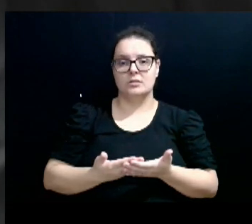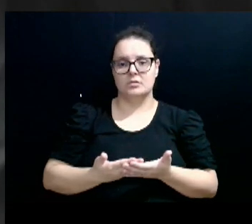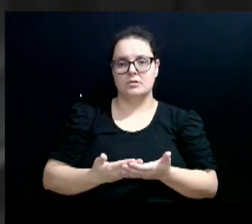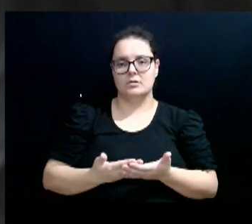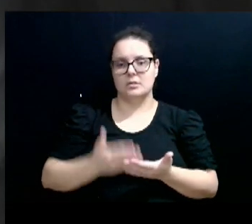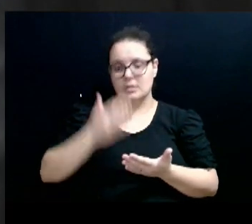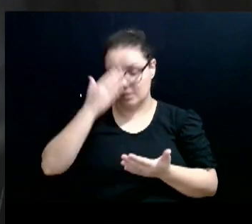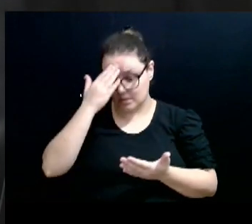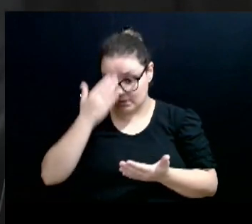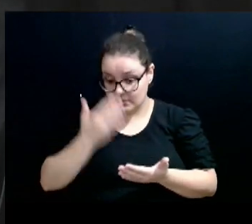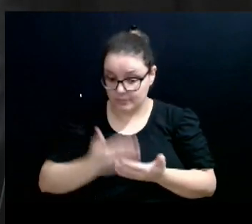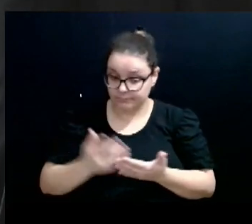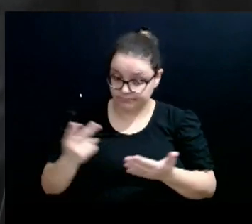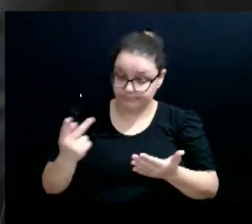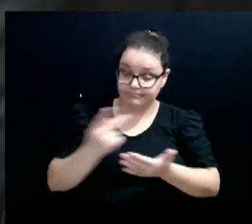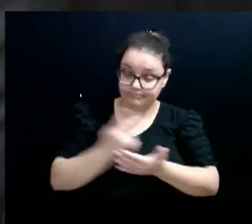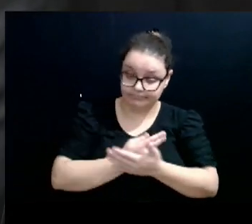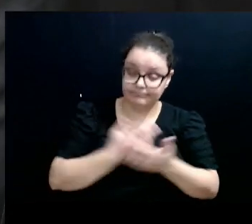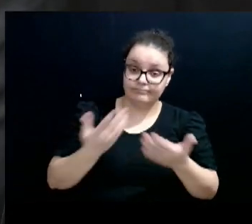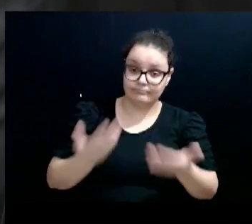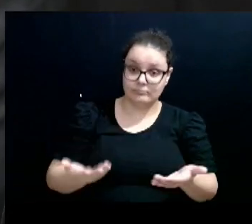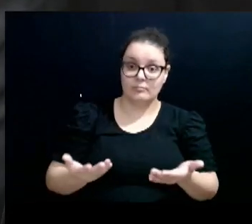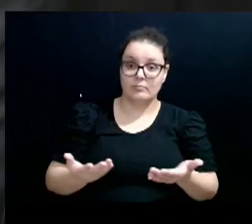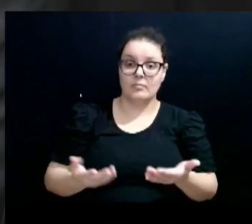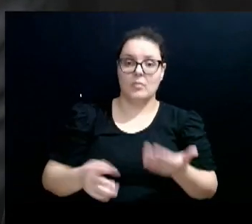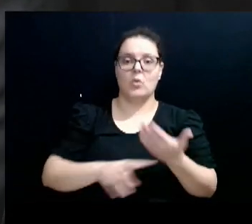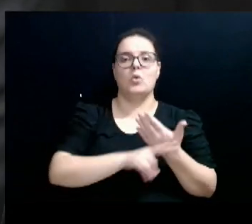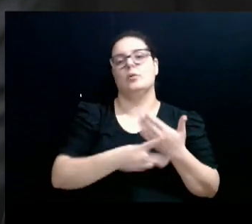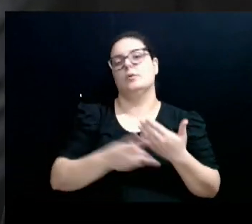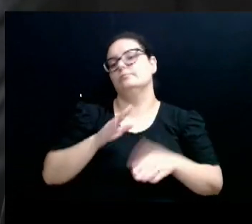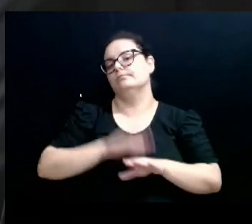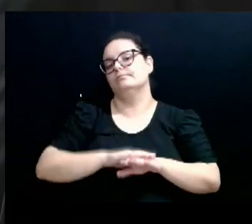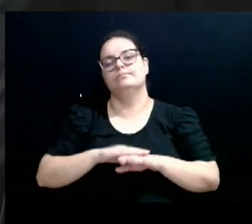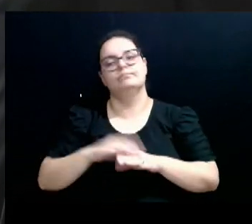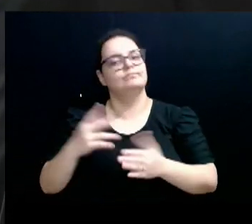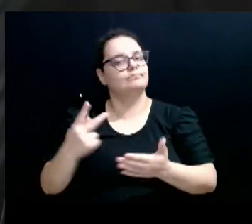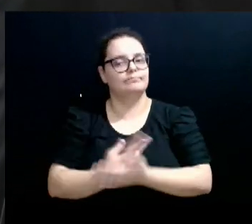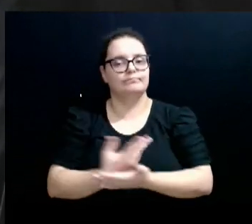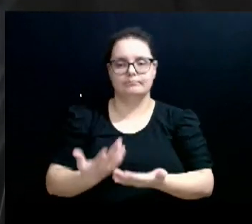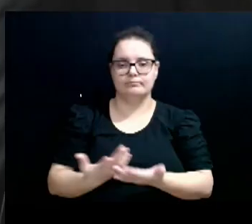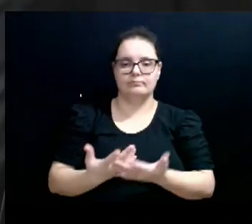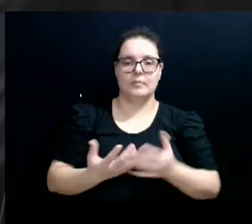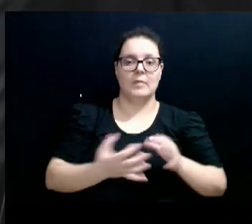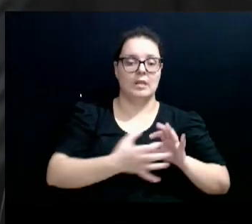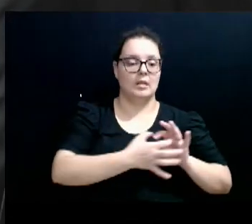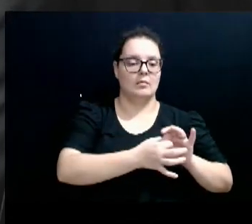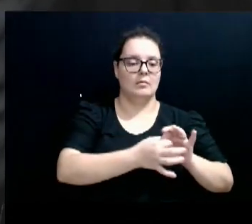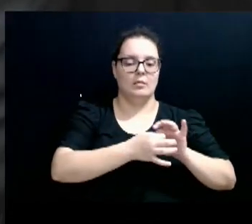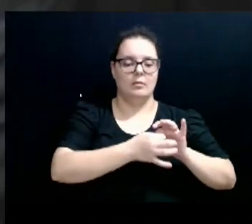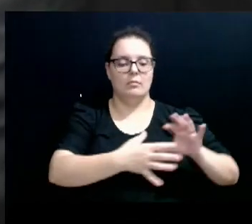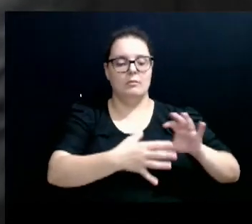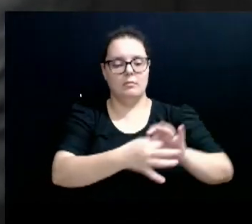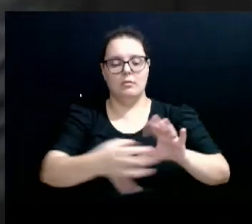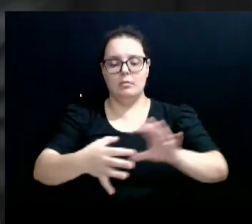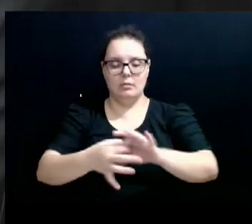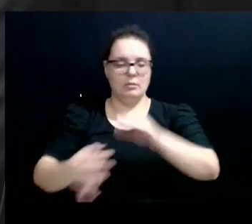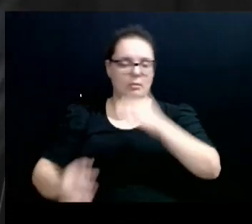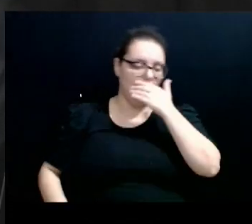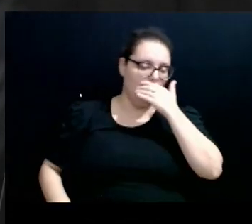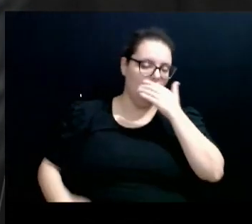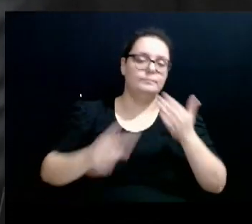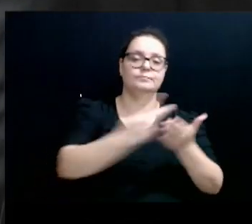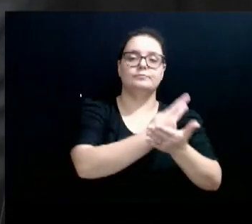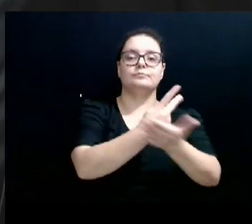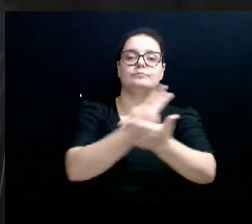errada, vão reagir de maneira errada. Então é um encadeamento de erros e equívocos. Isso a